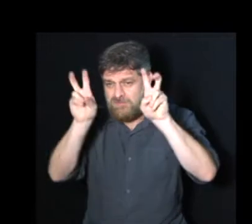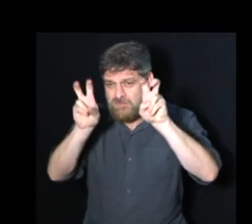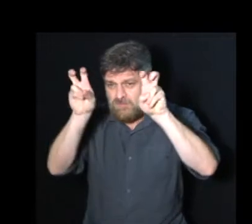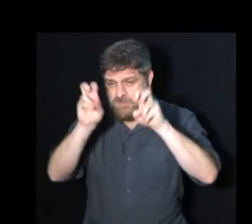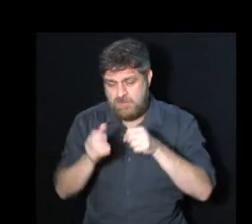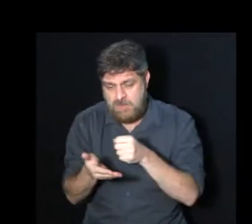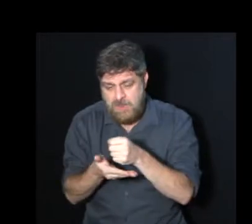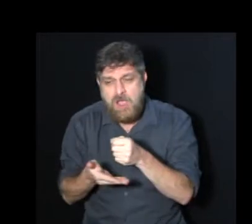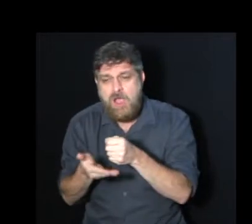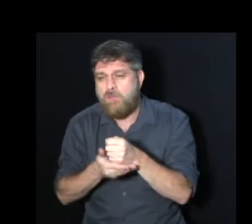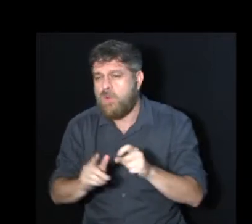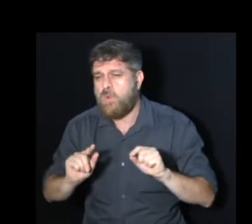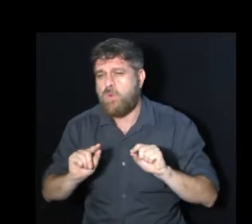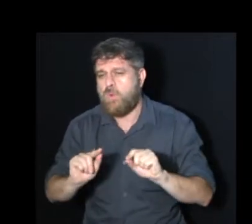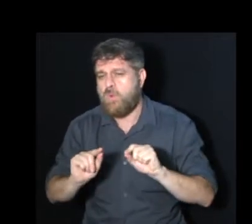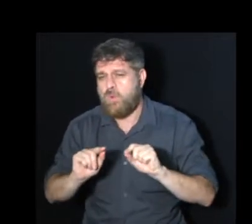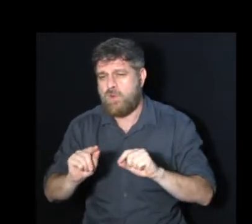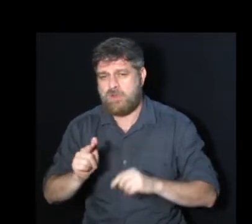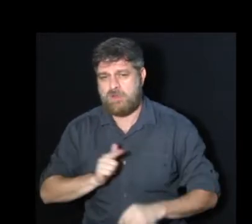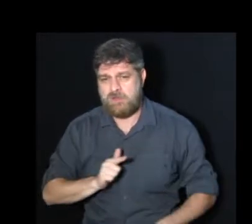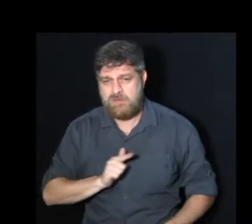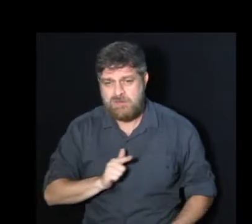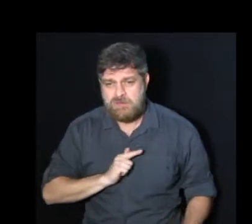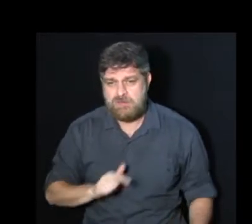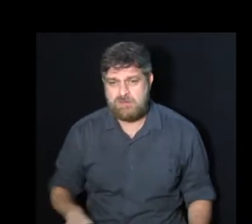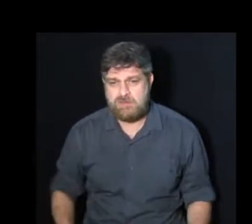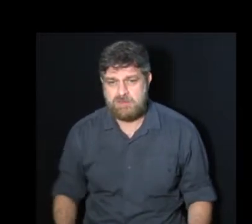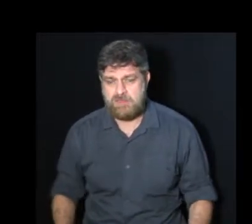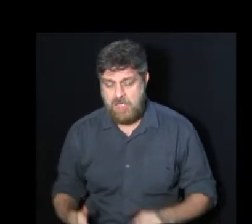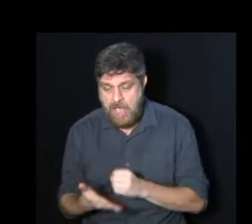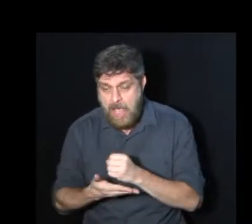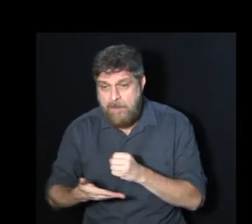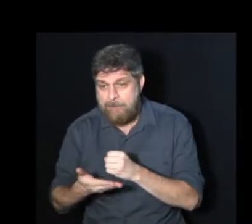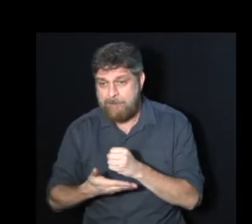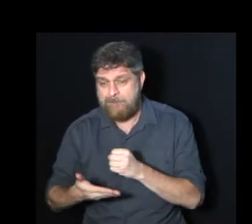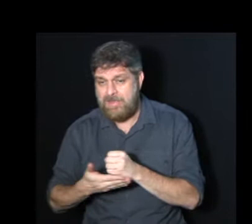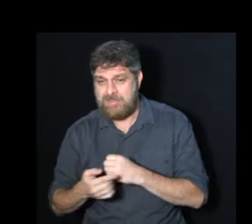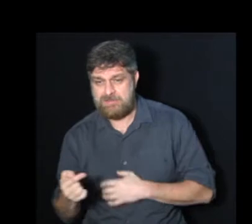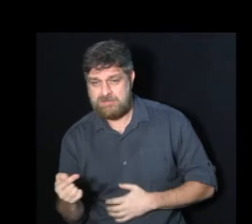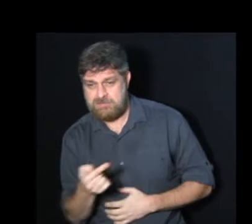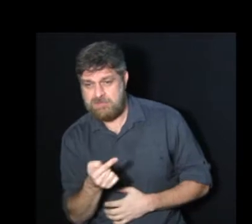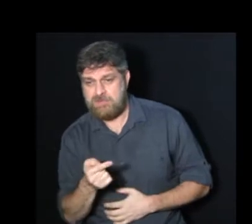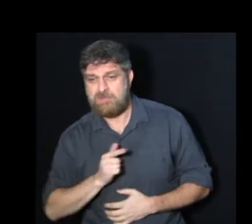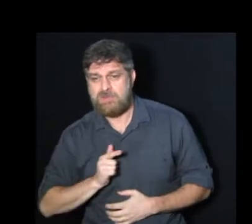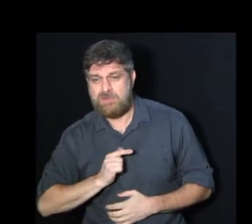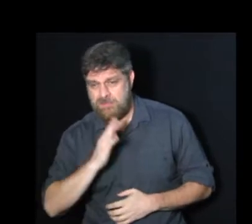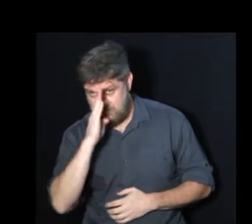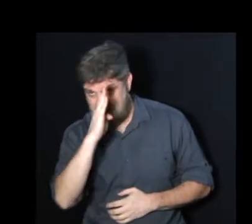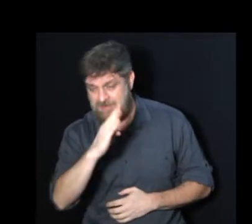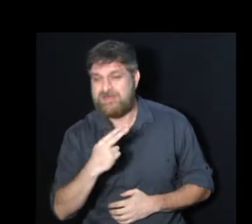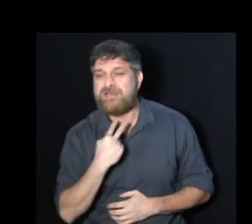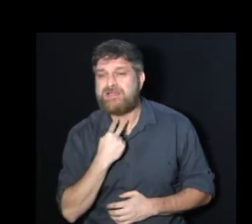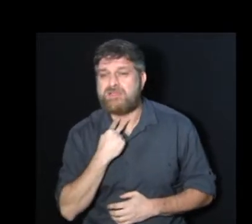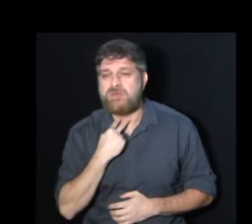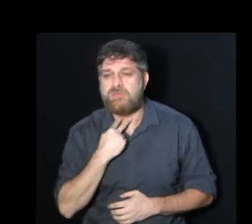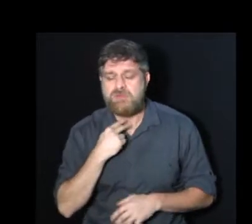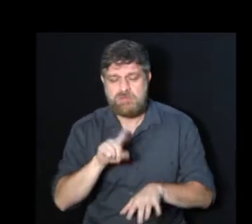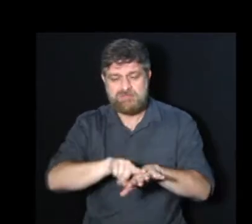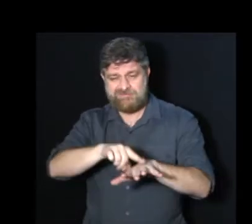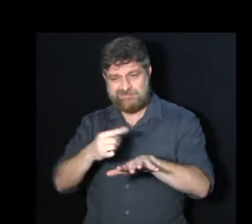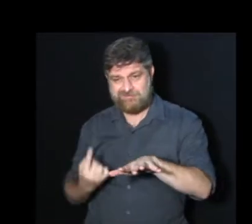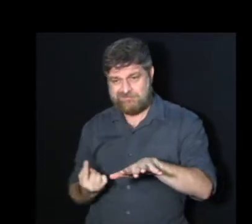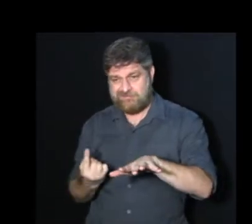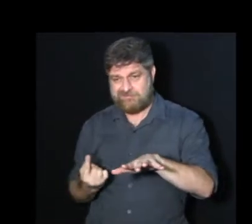chave como princípio básico dessa agenda, porque tem como seu princípio não deixar ninguém para trás, por isso